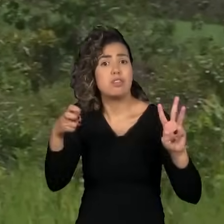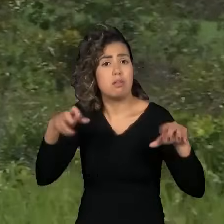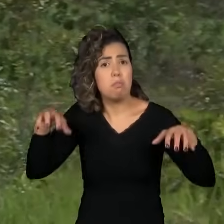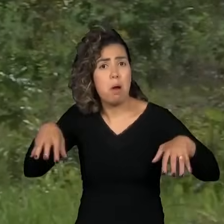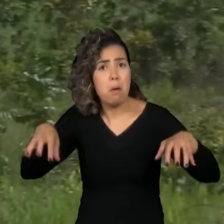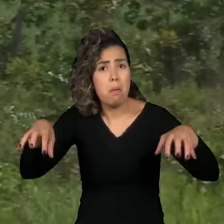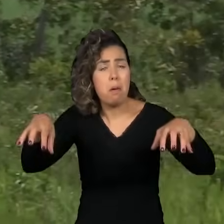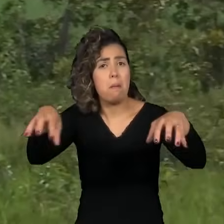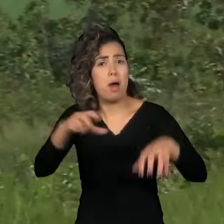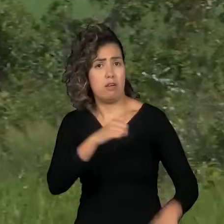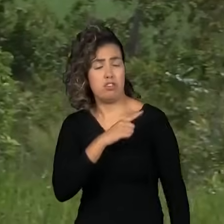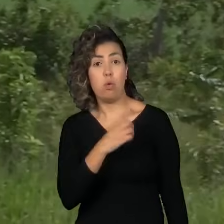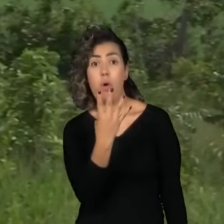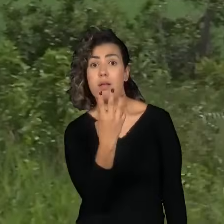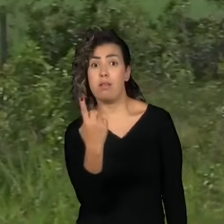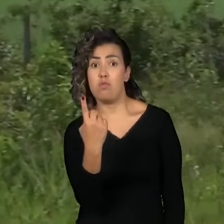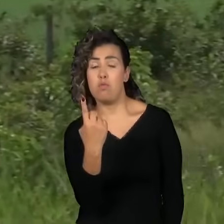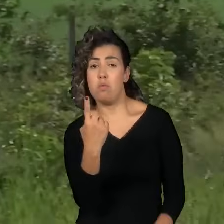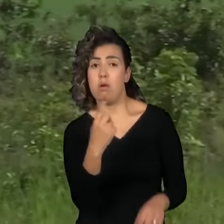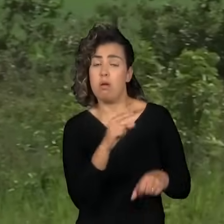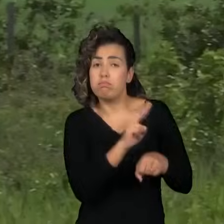41 unidades de conservação.